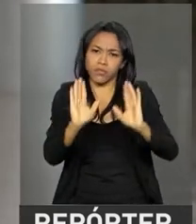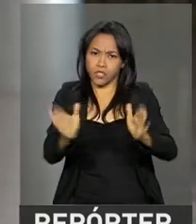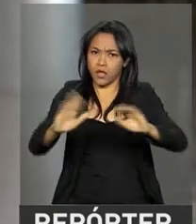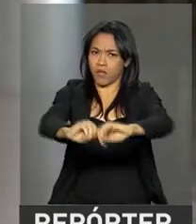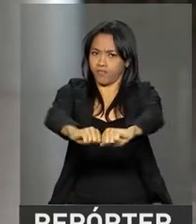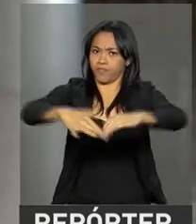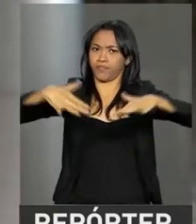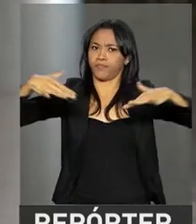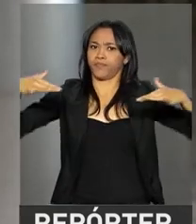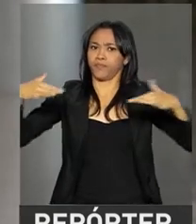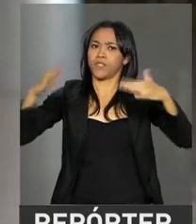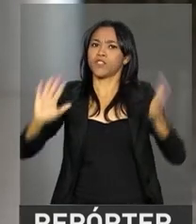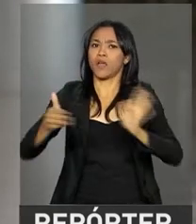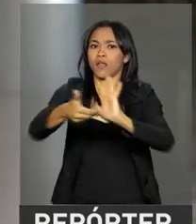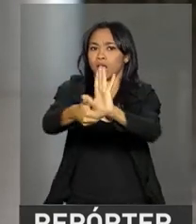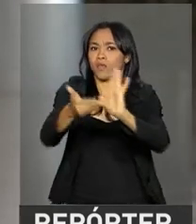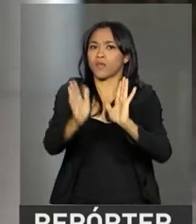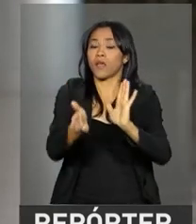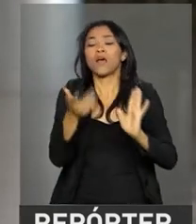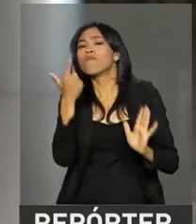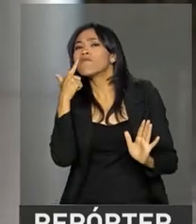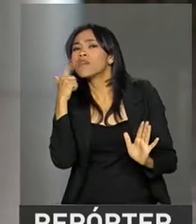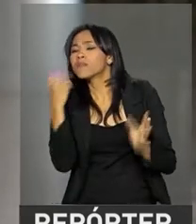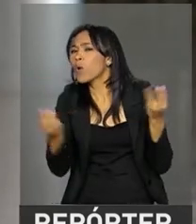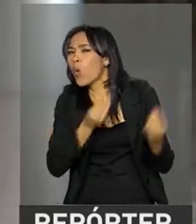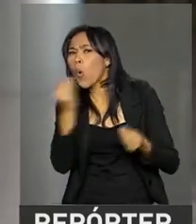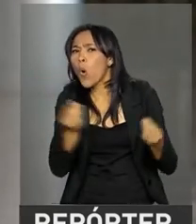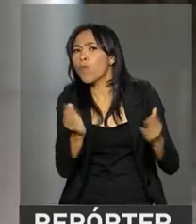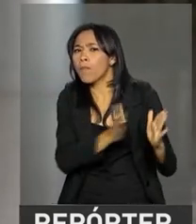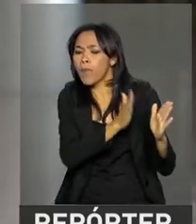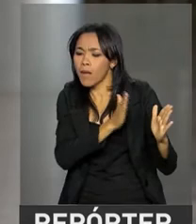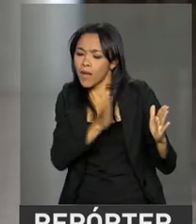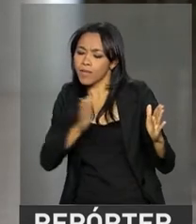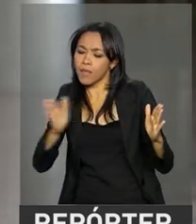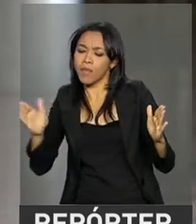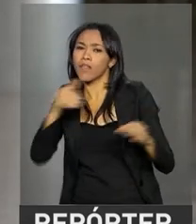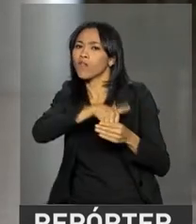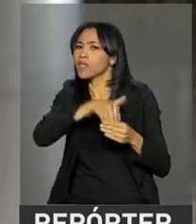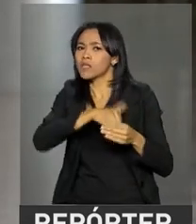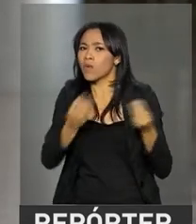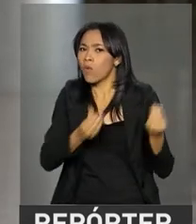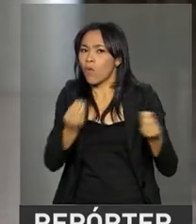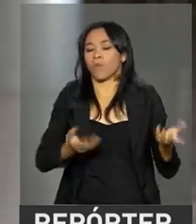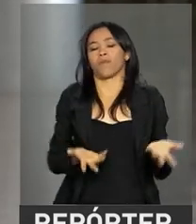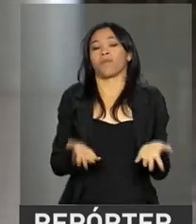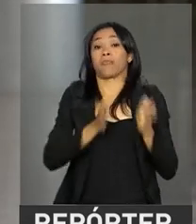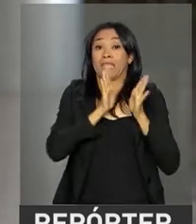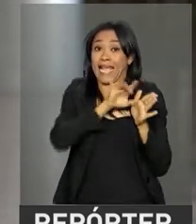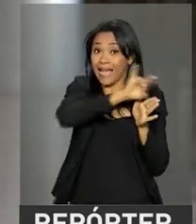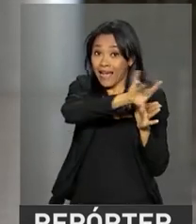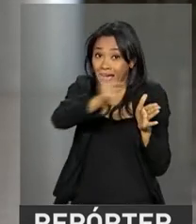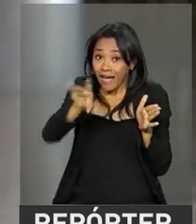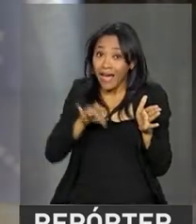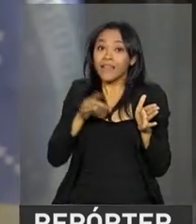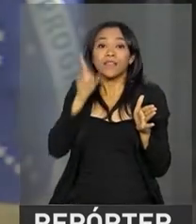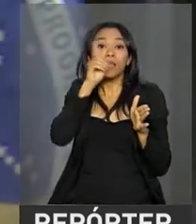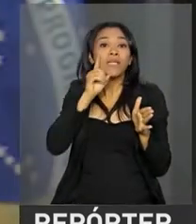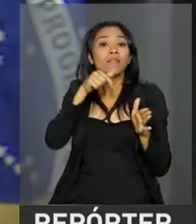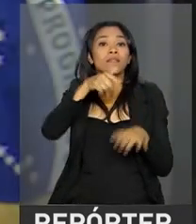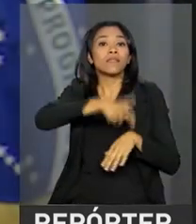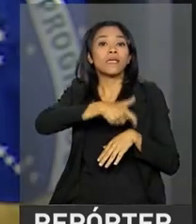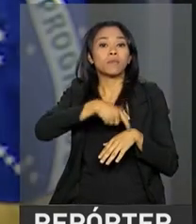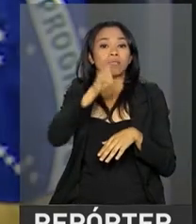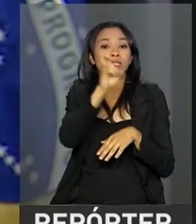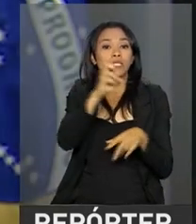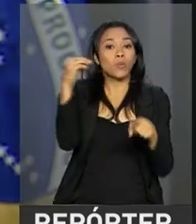explicar como que vai funcionar esse rito da votação agora cada deputado tem cinco minutos para falar o